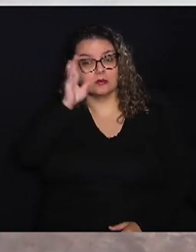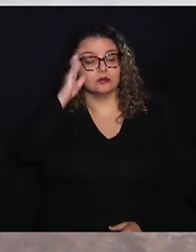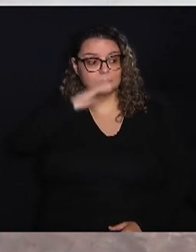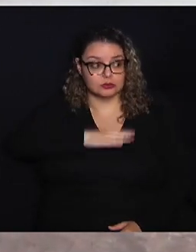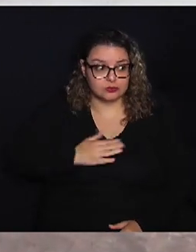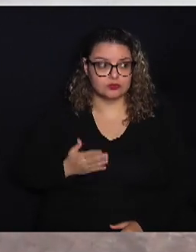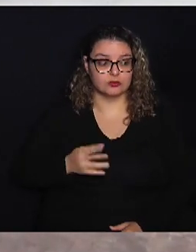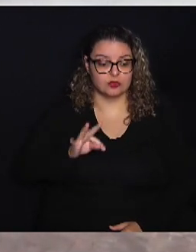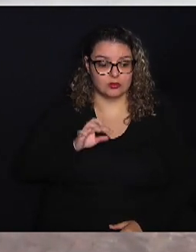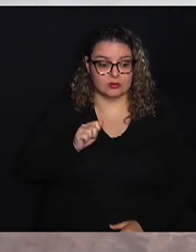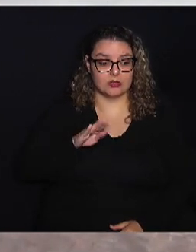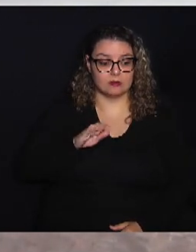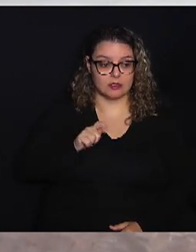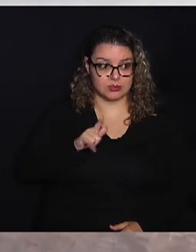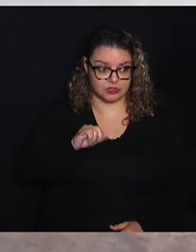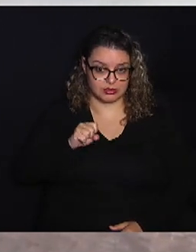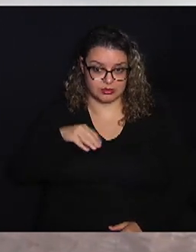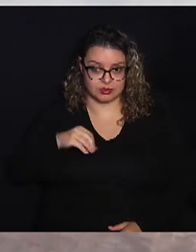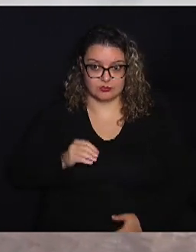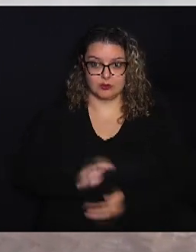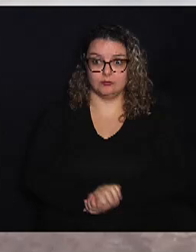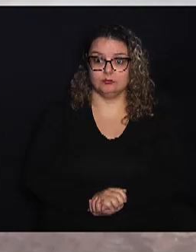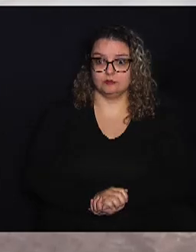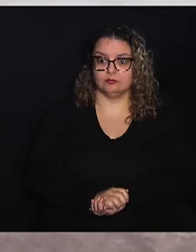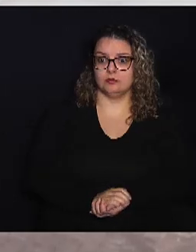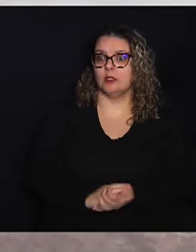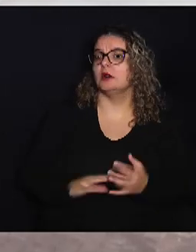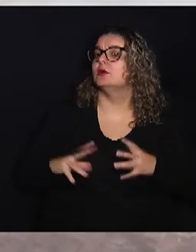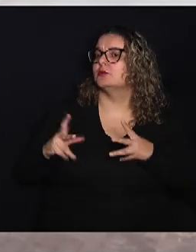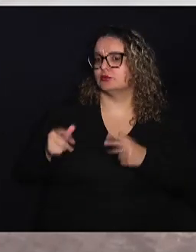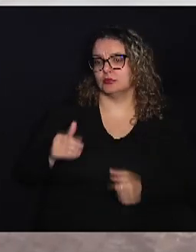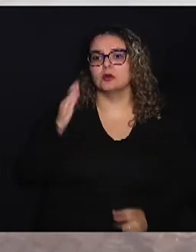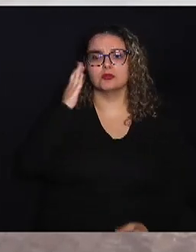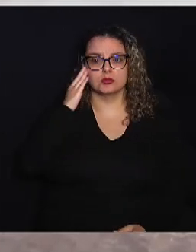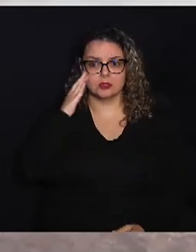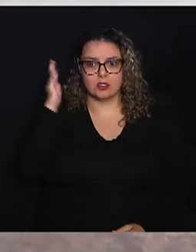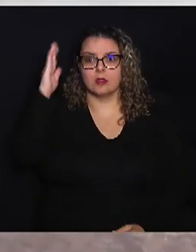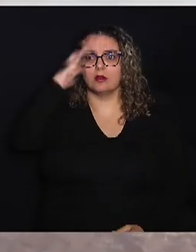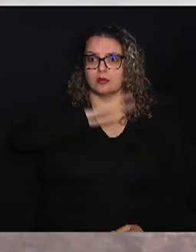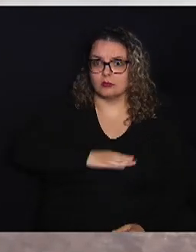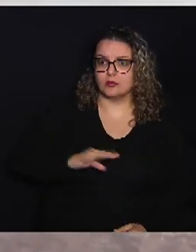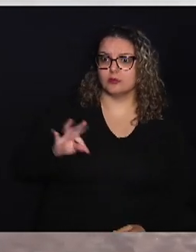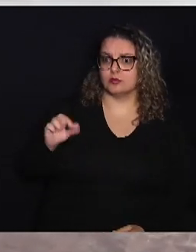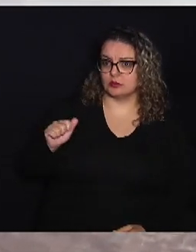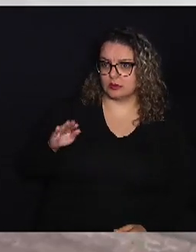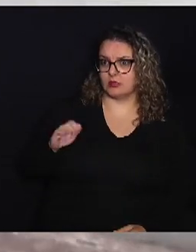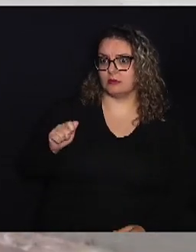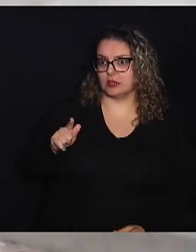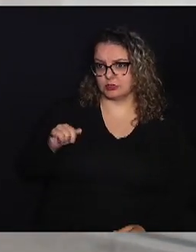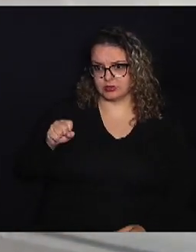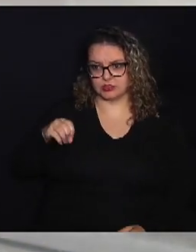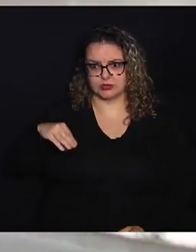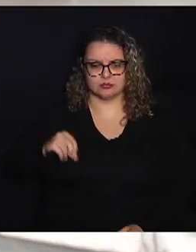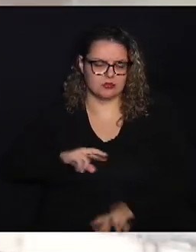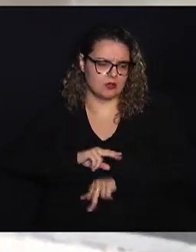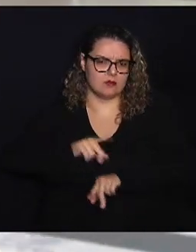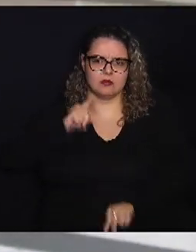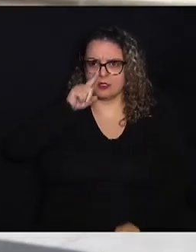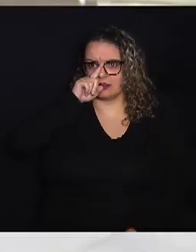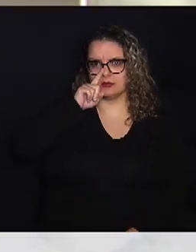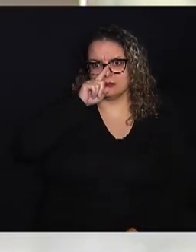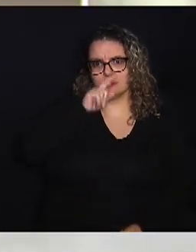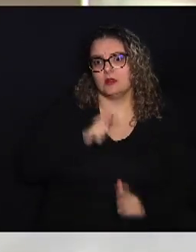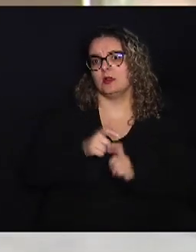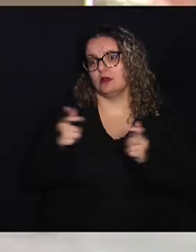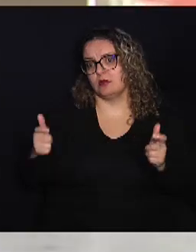do tabagismo? Todo mundo sabe os malefícios do tabagismo, que inclui vários riscos, né, de aumento